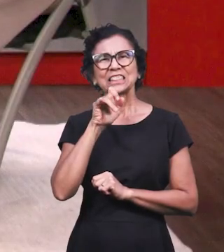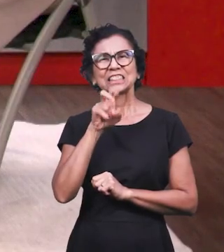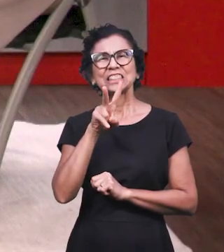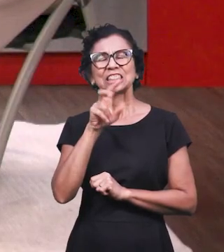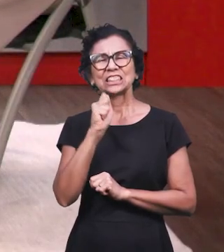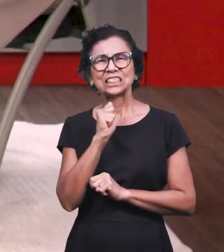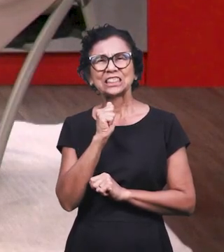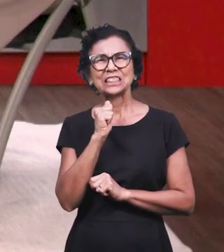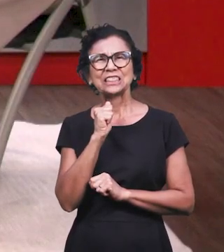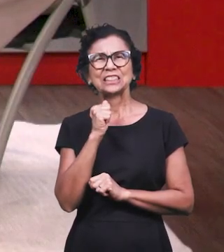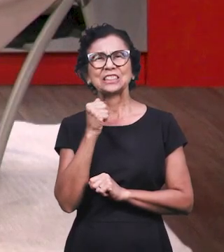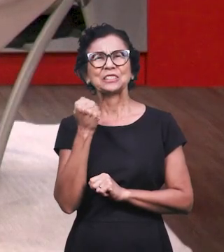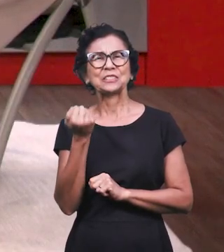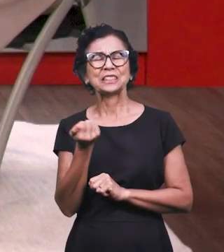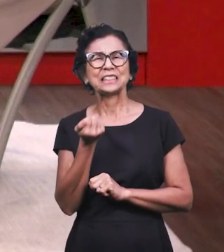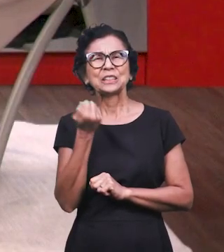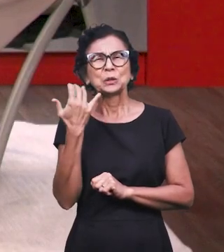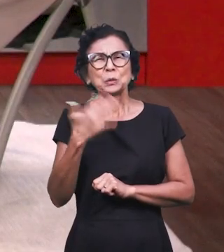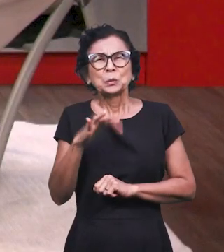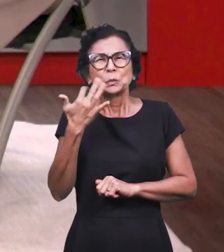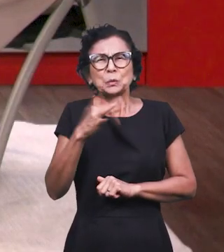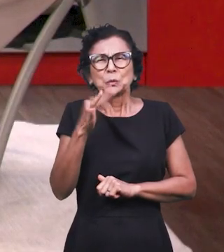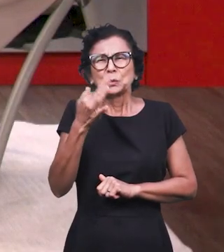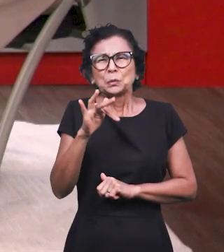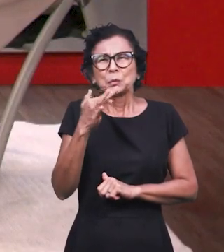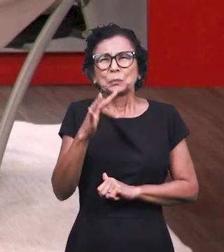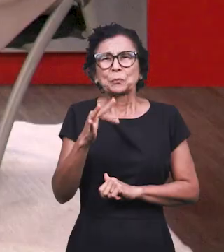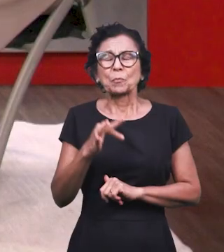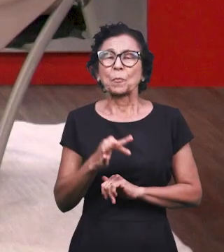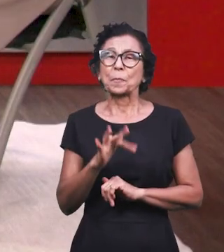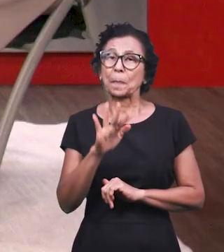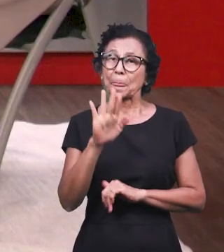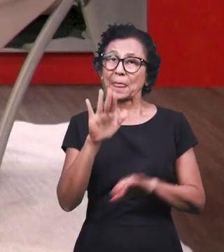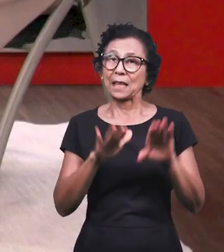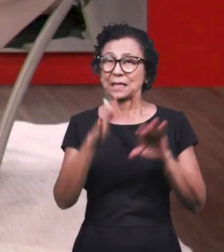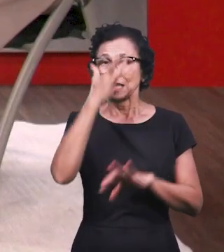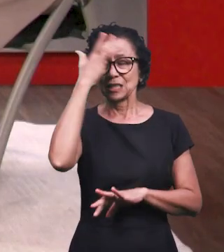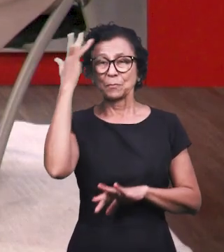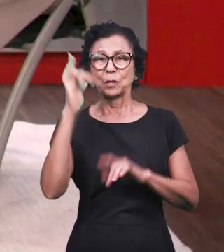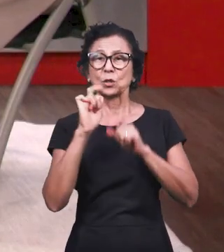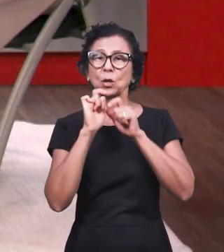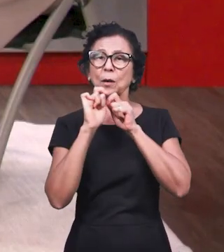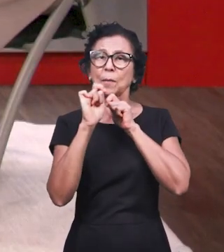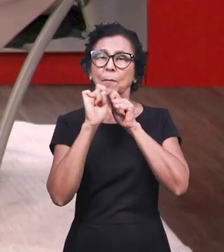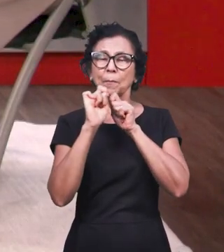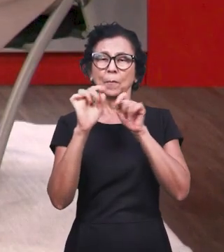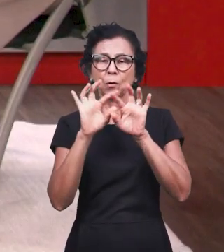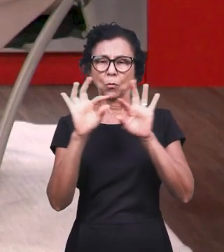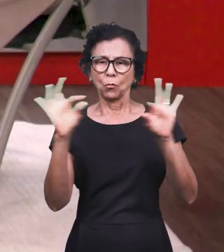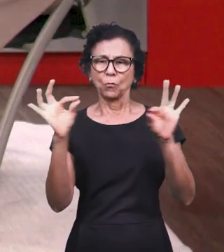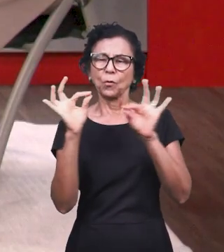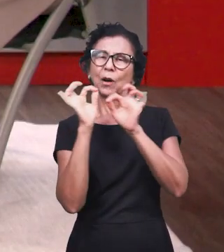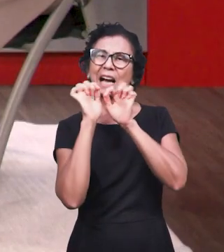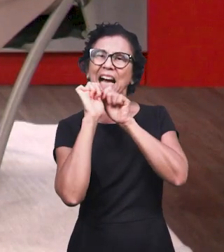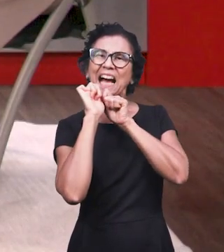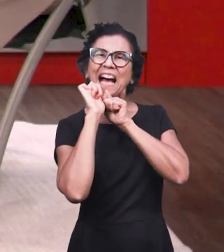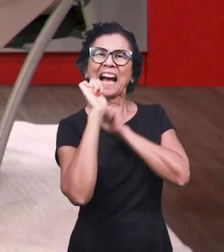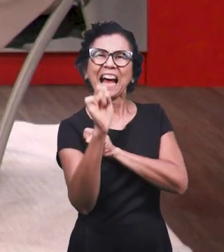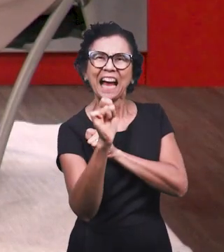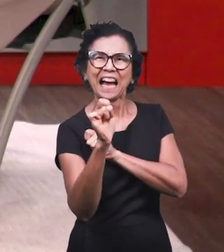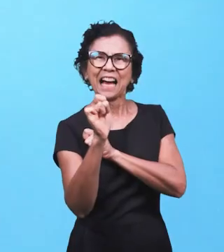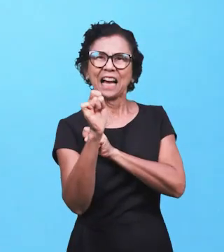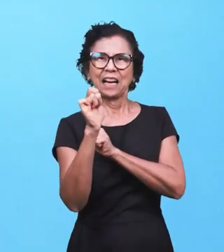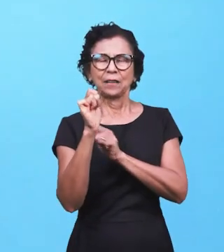as pessoas quererem passar o fio de uma forma reta, e ali eles se deparam com a papila e machuca realmente a gengiva.